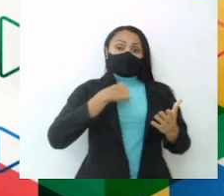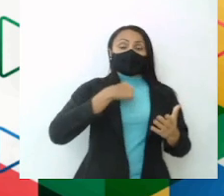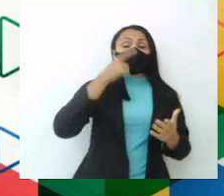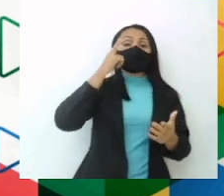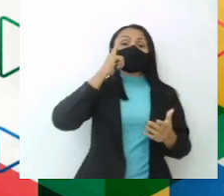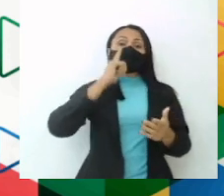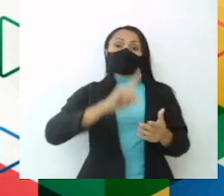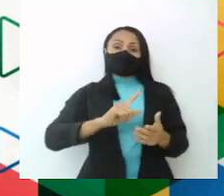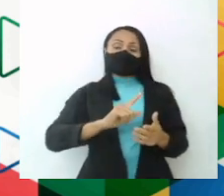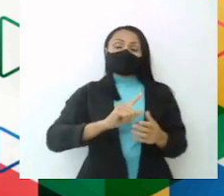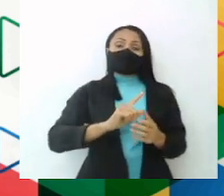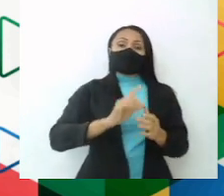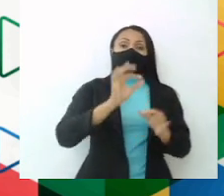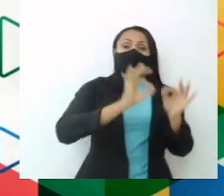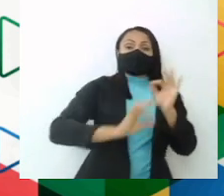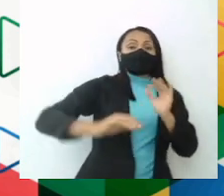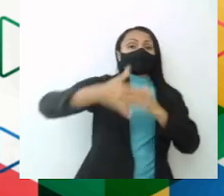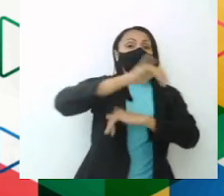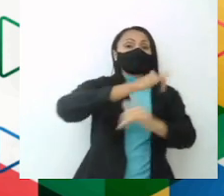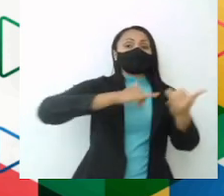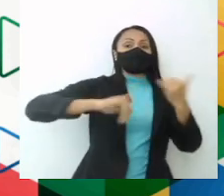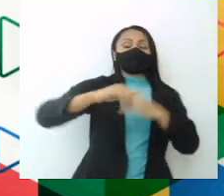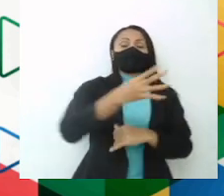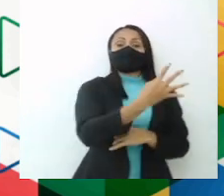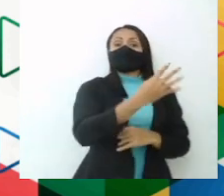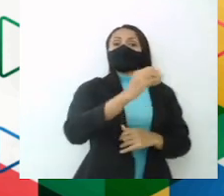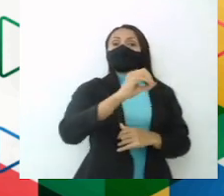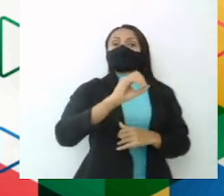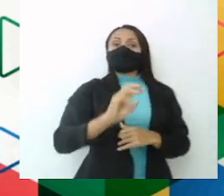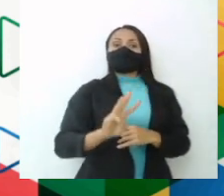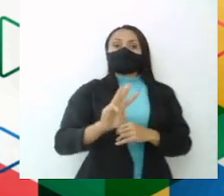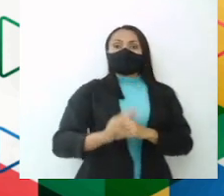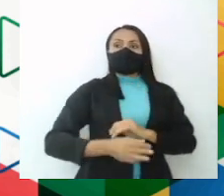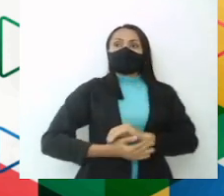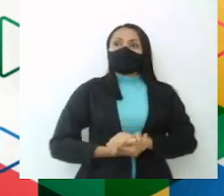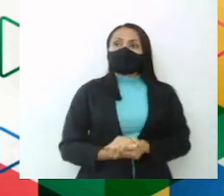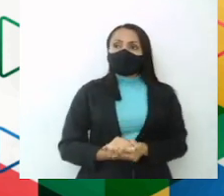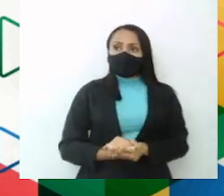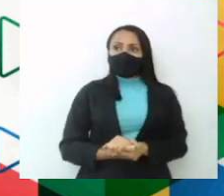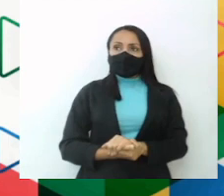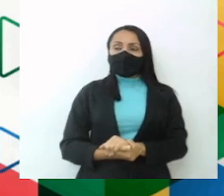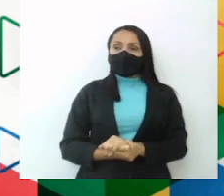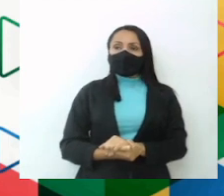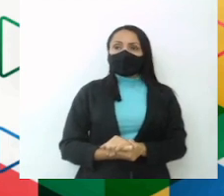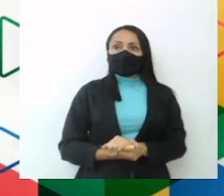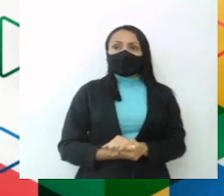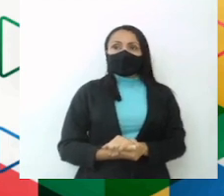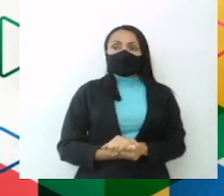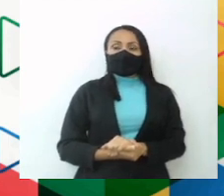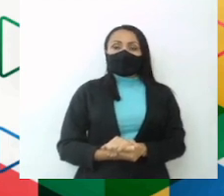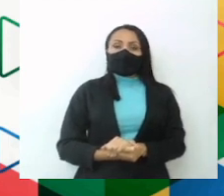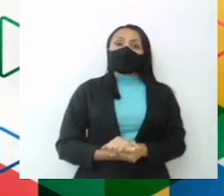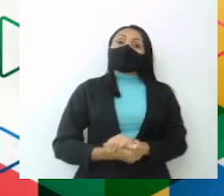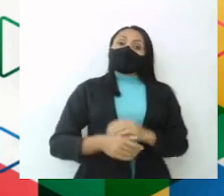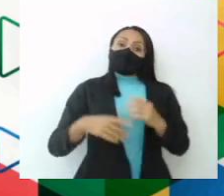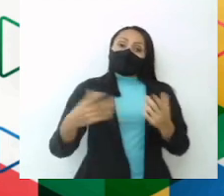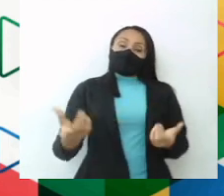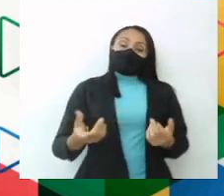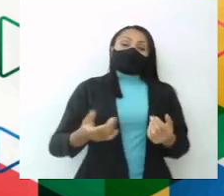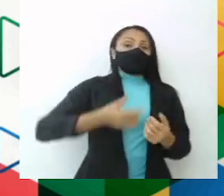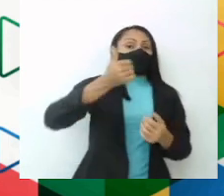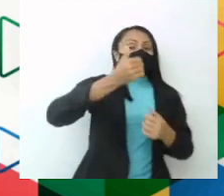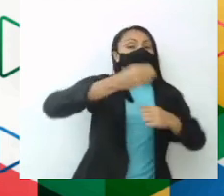produzir uma energia aí de 400 watts. Ainda na primeira dica lá, ele diz